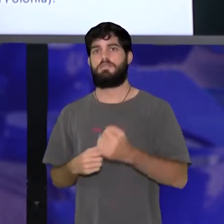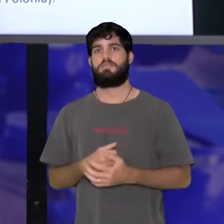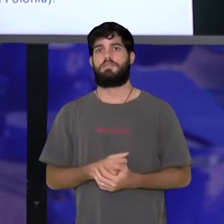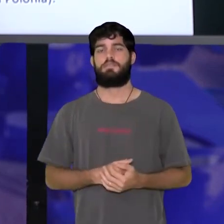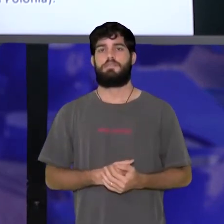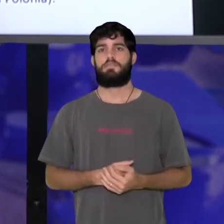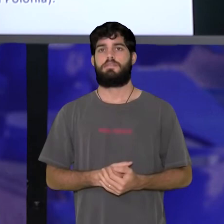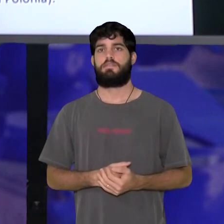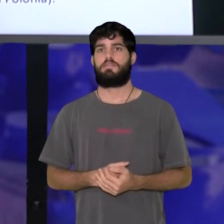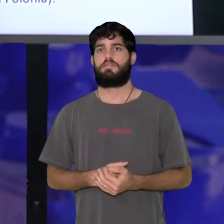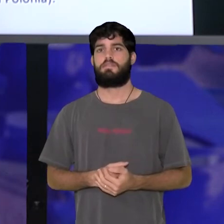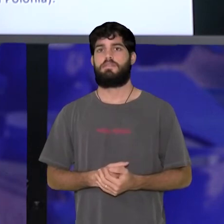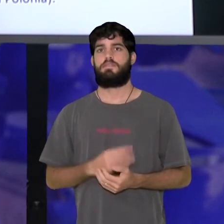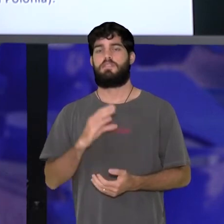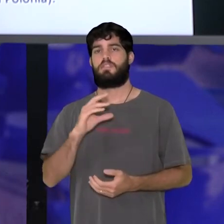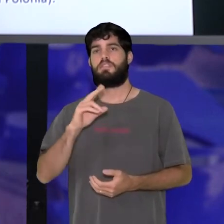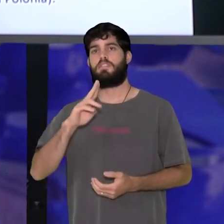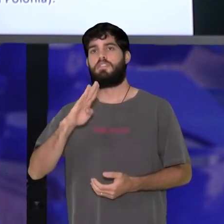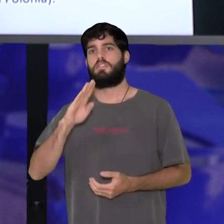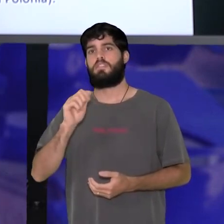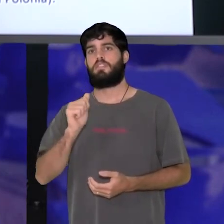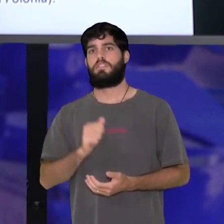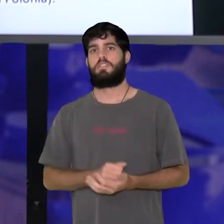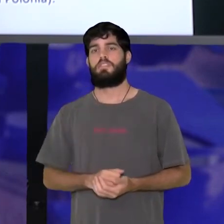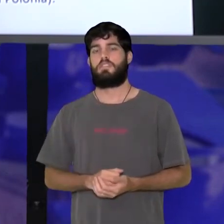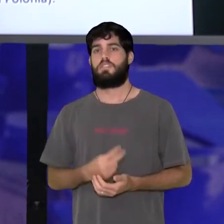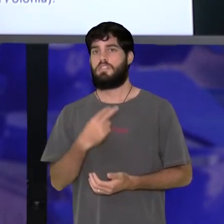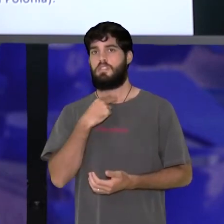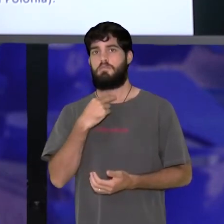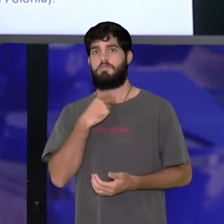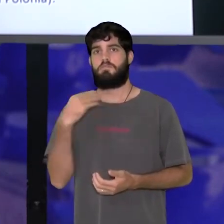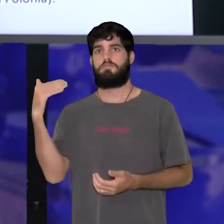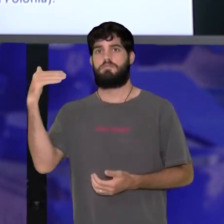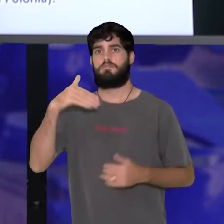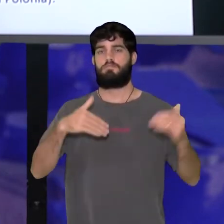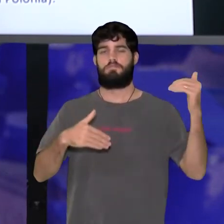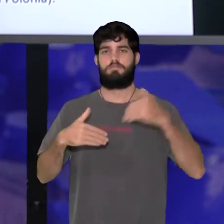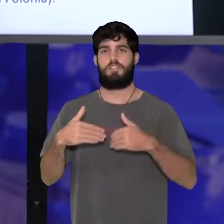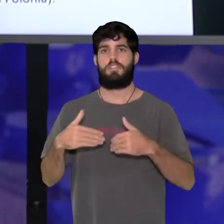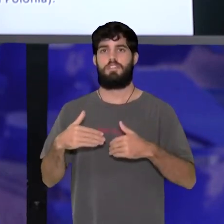lançamentos. Cuba não pode mais ser invadida pelos americanos.